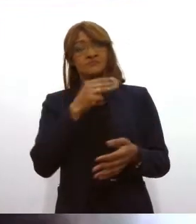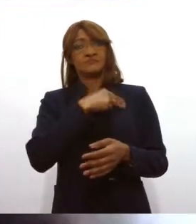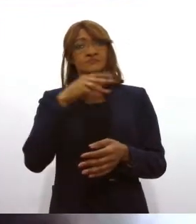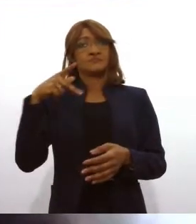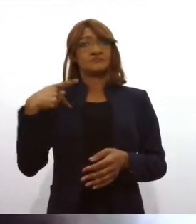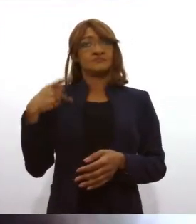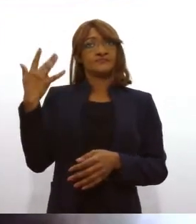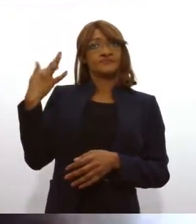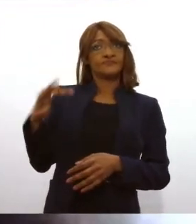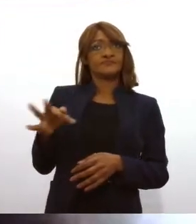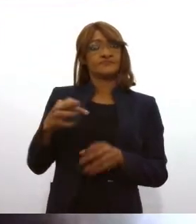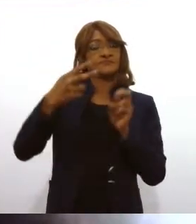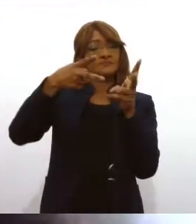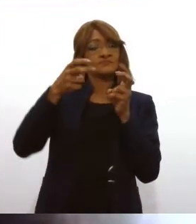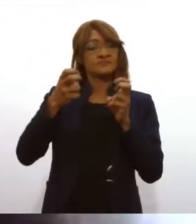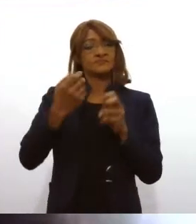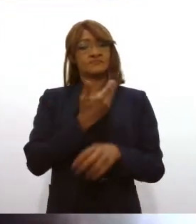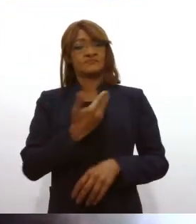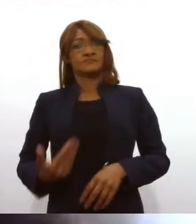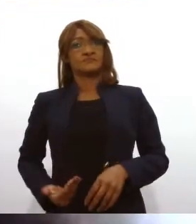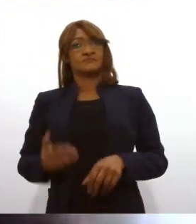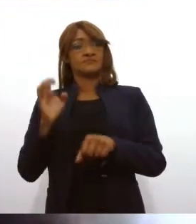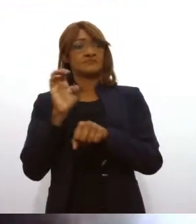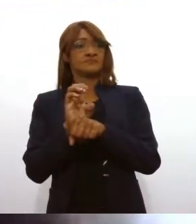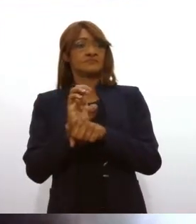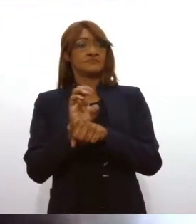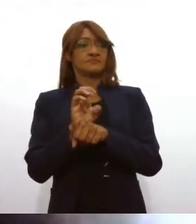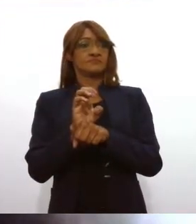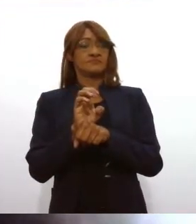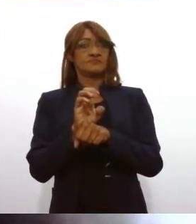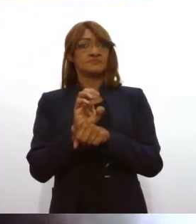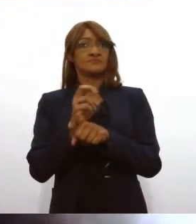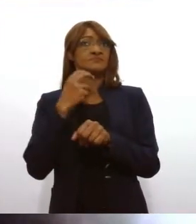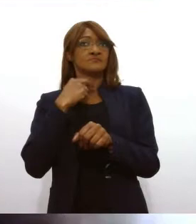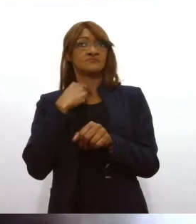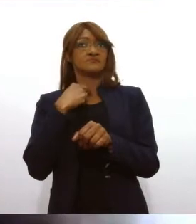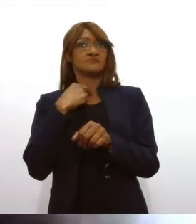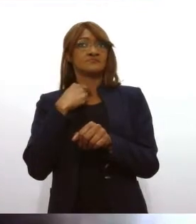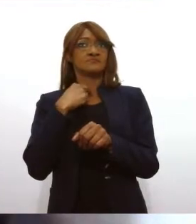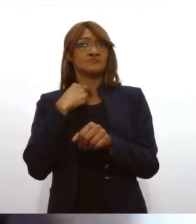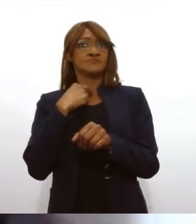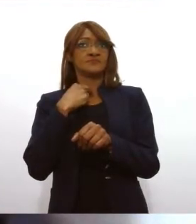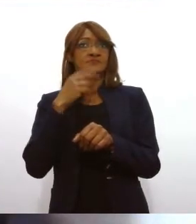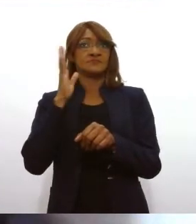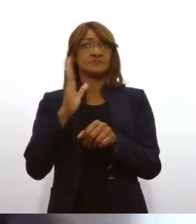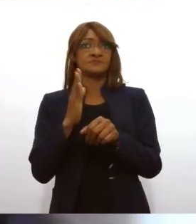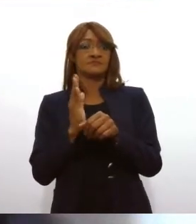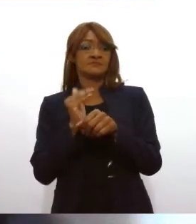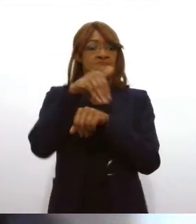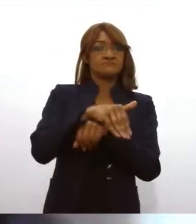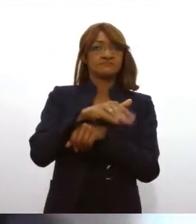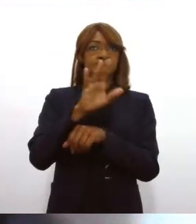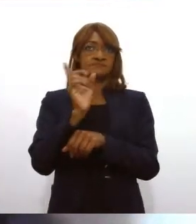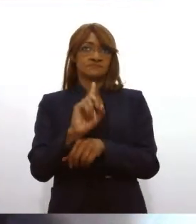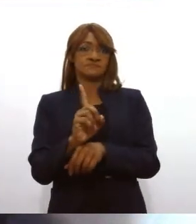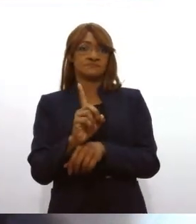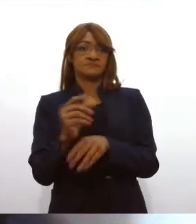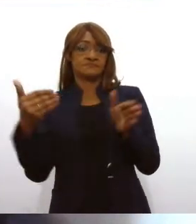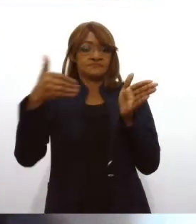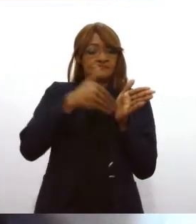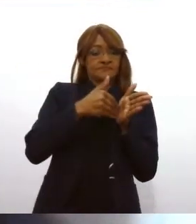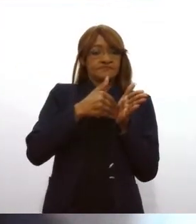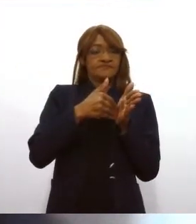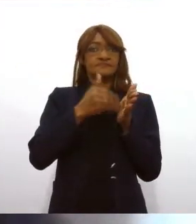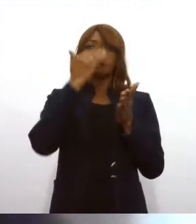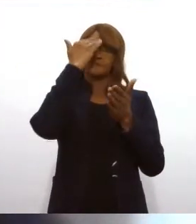atento para que o governo do Estado não antecipasse nenhuma atividade. Então, infelizmente, ele foi colocado na última e a gente acredita